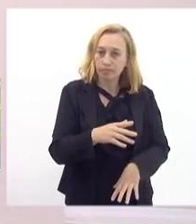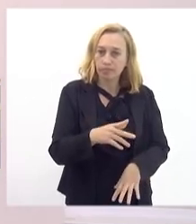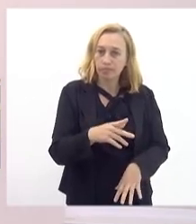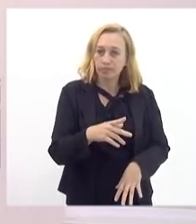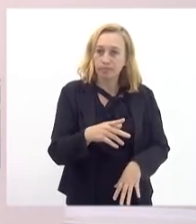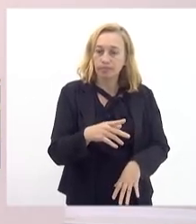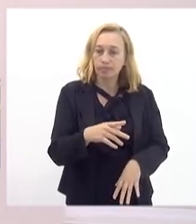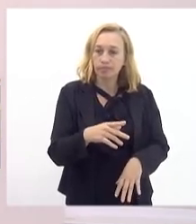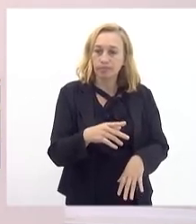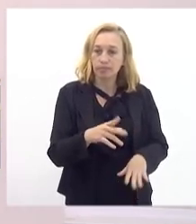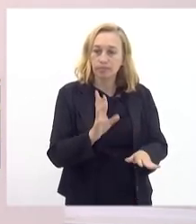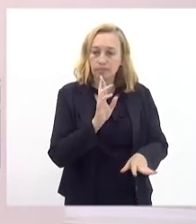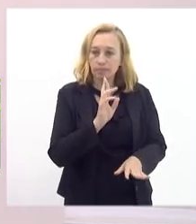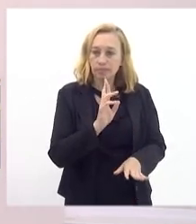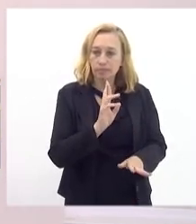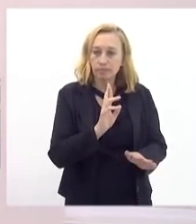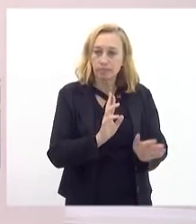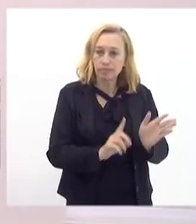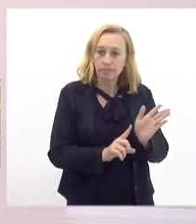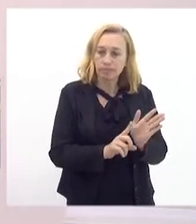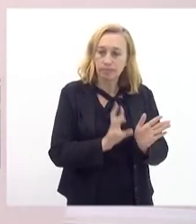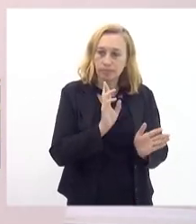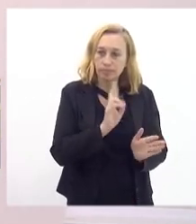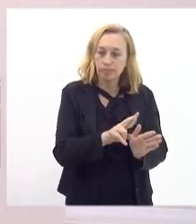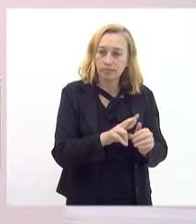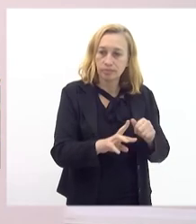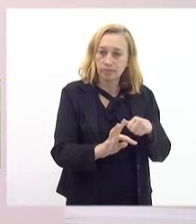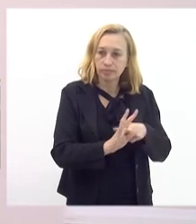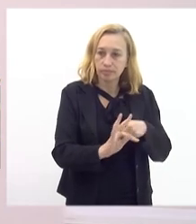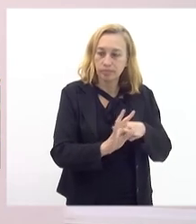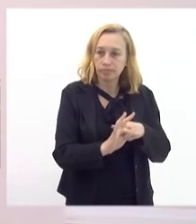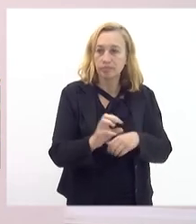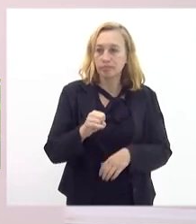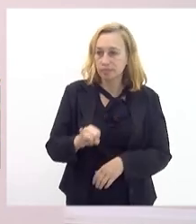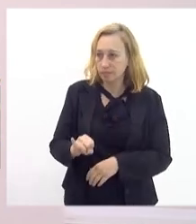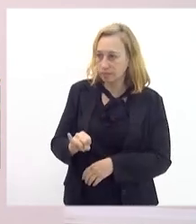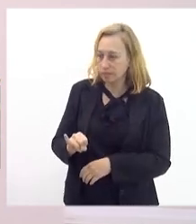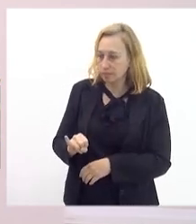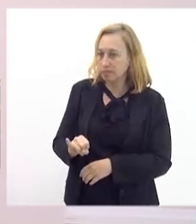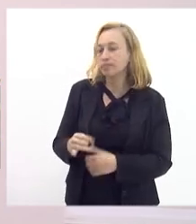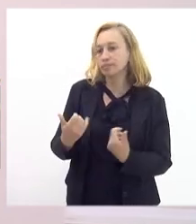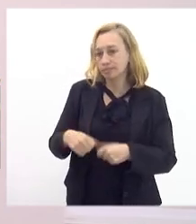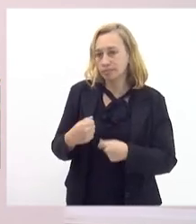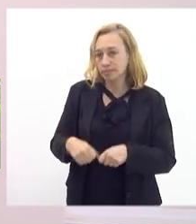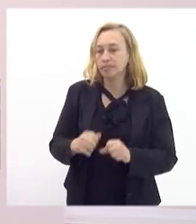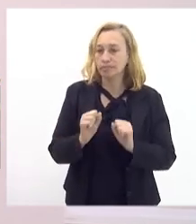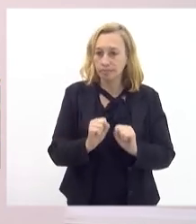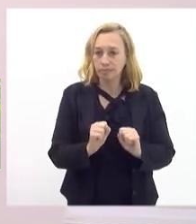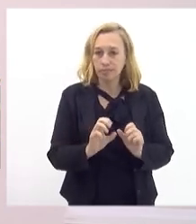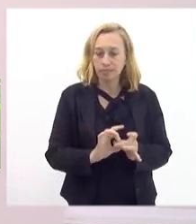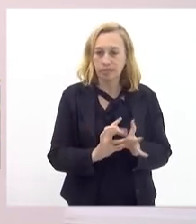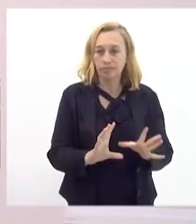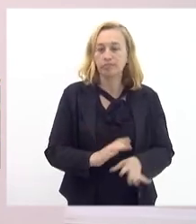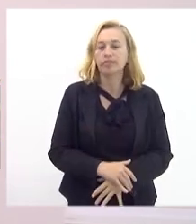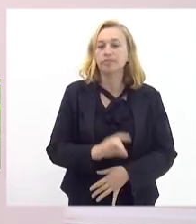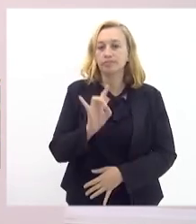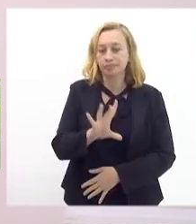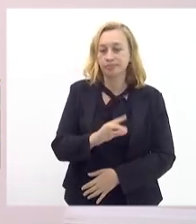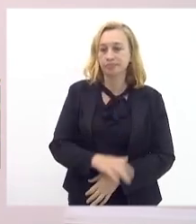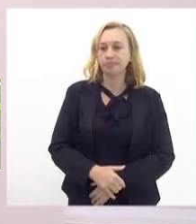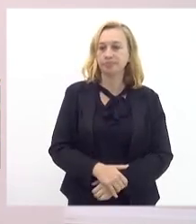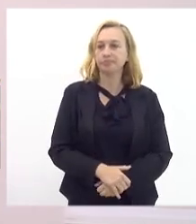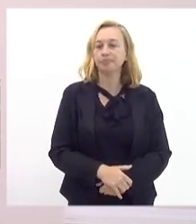técnicas ele você responde as perguntas aquele que for necessário uma Assessoria você solicita que te deu suporte para isso então só